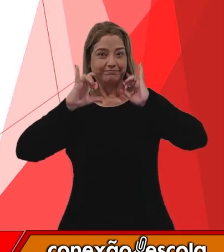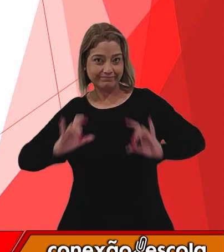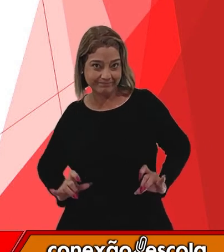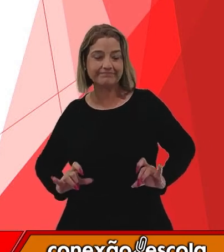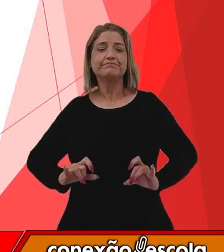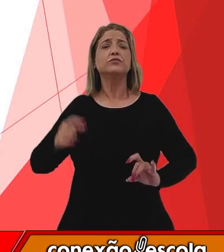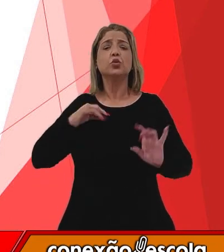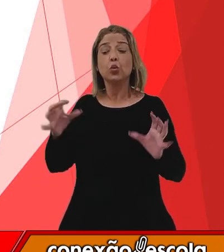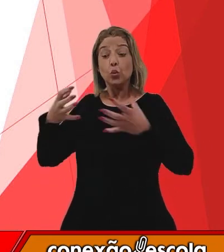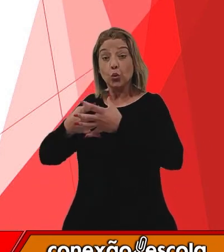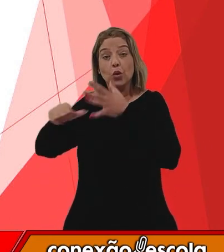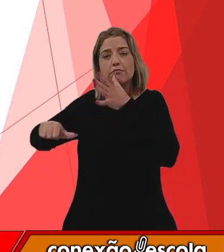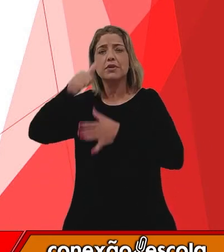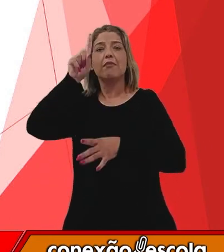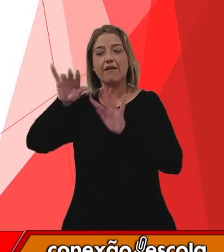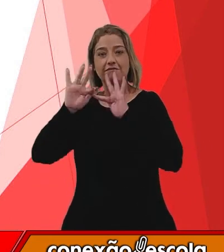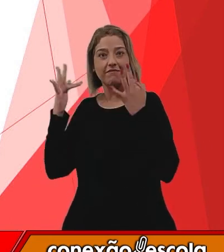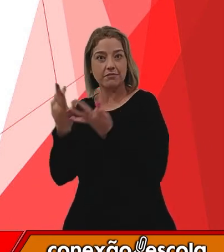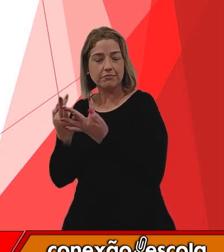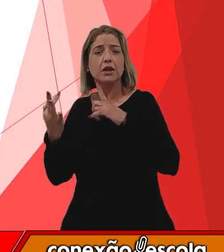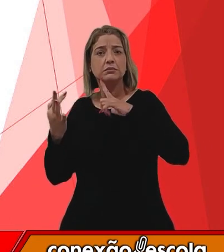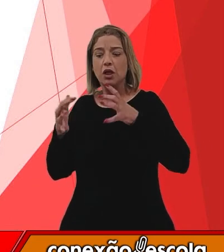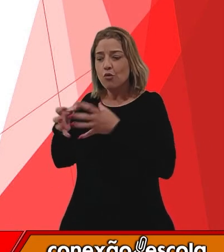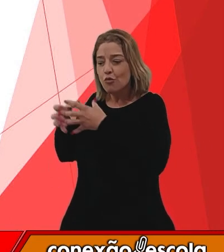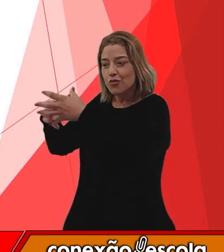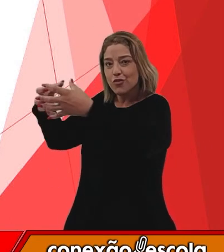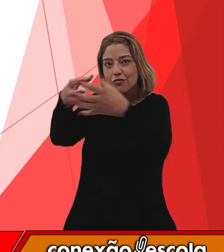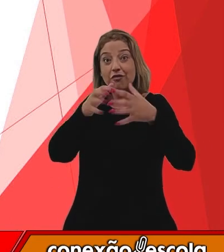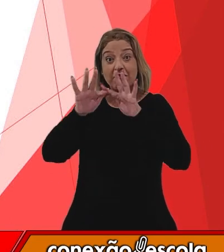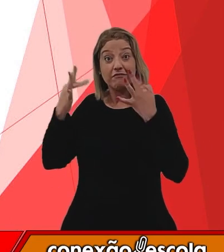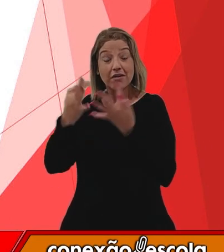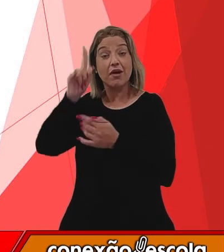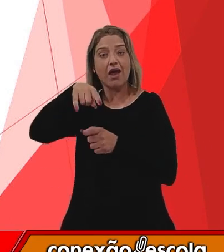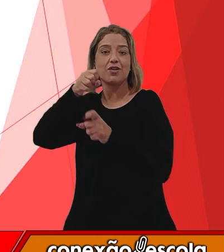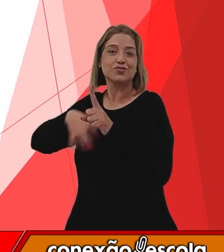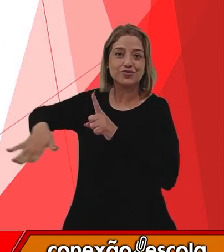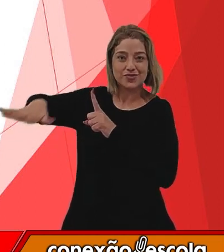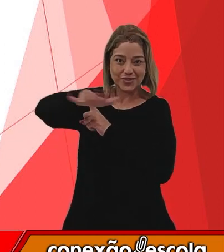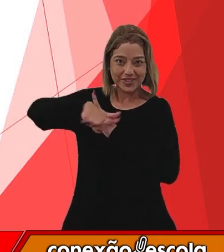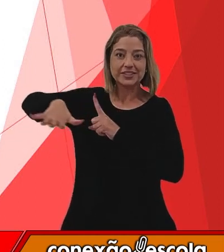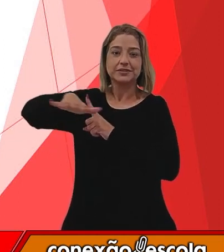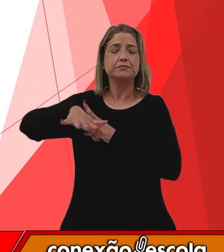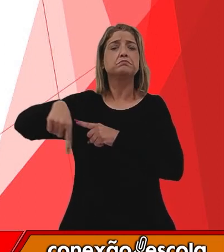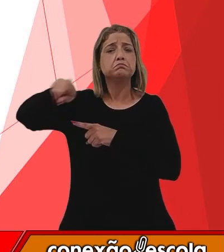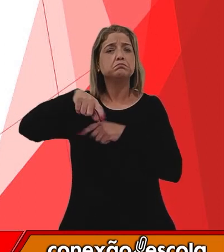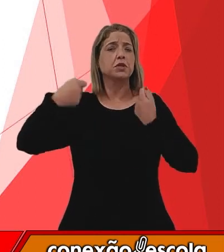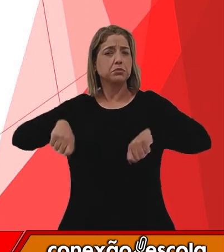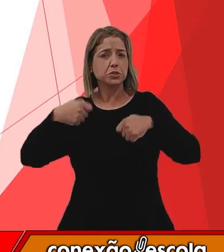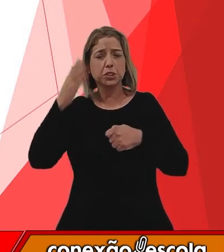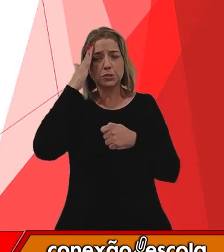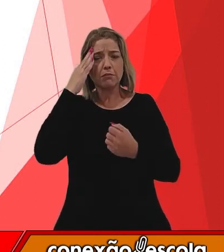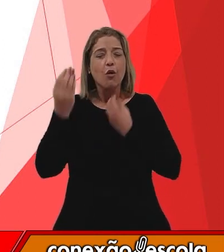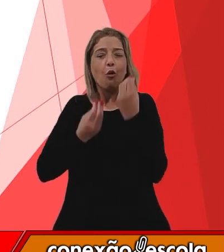família. E o grupo de diversas famílias juntas forma a nossa sociedade. Para tudo funcionar em harmonia, é importante